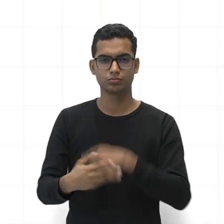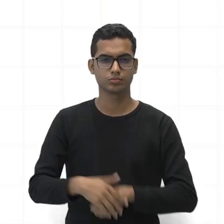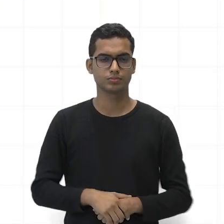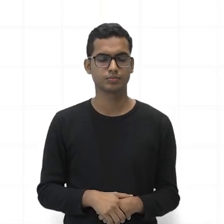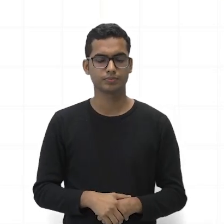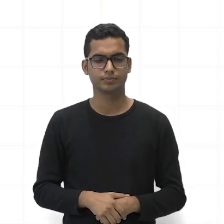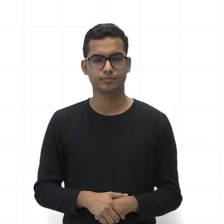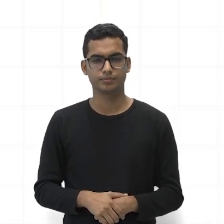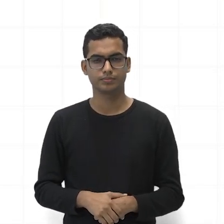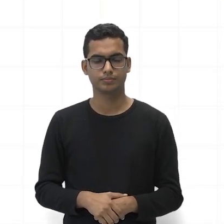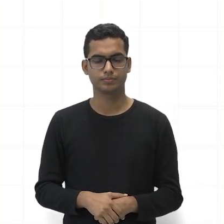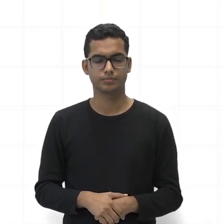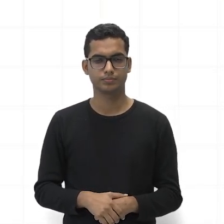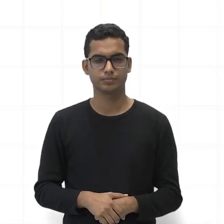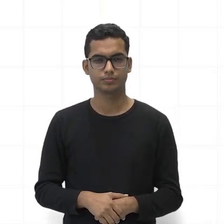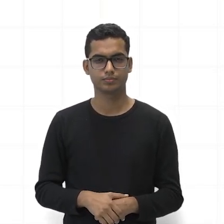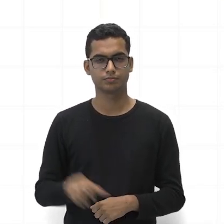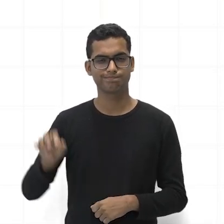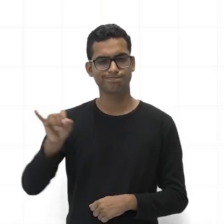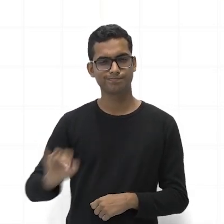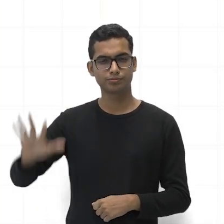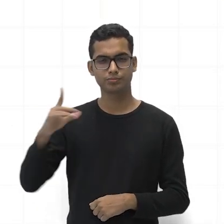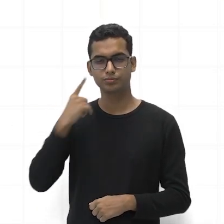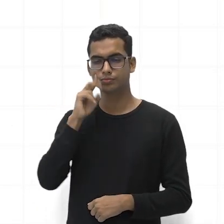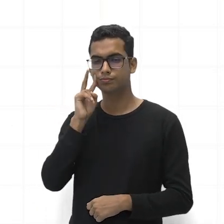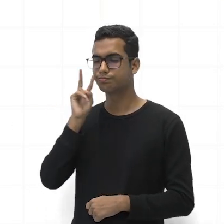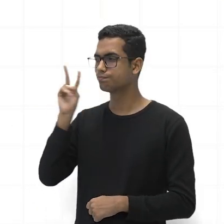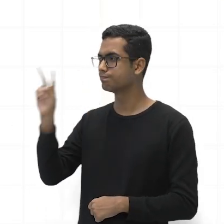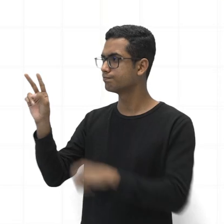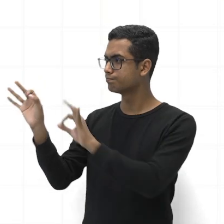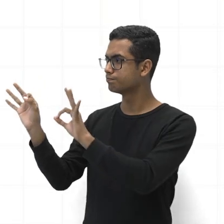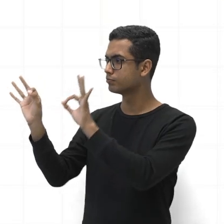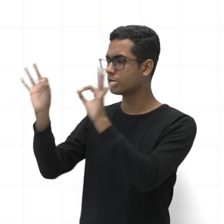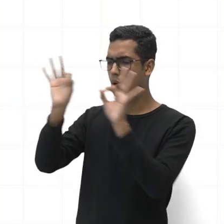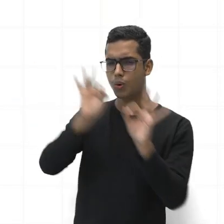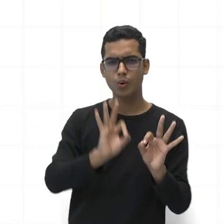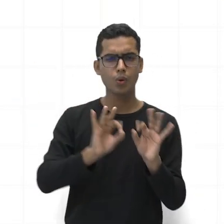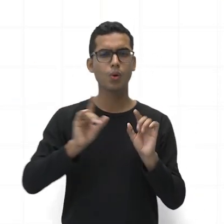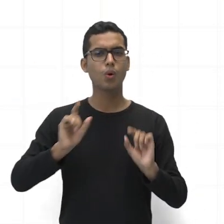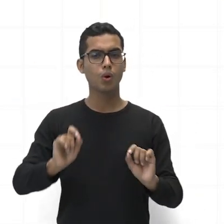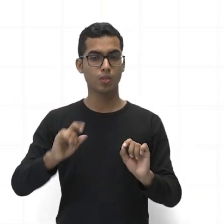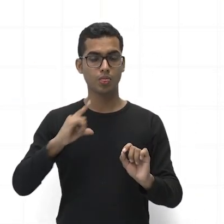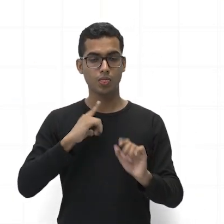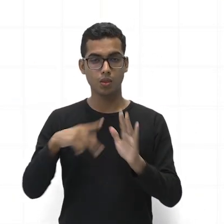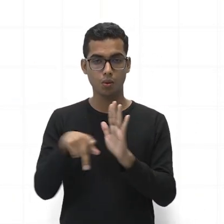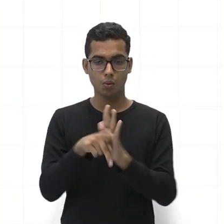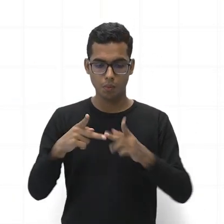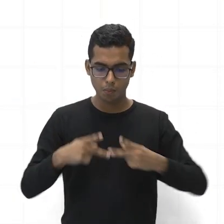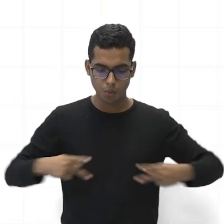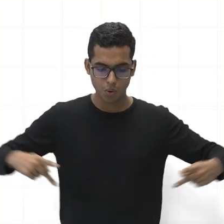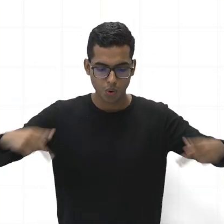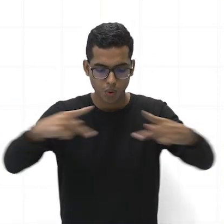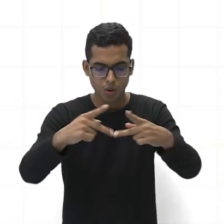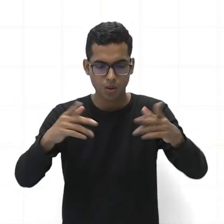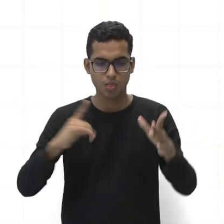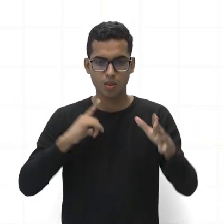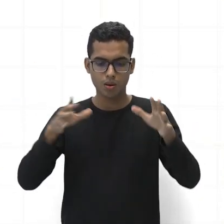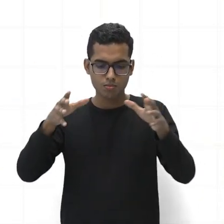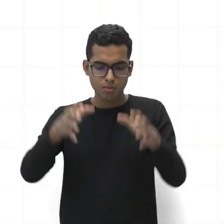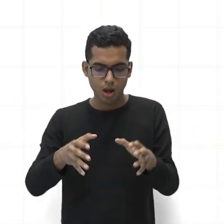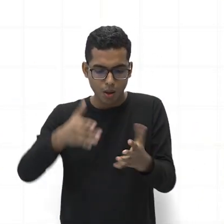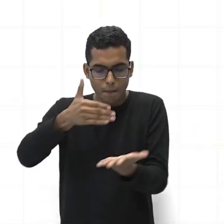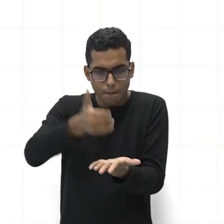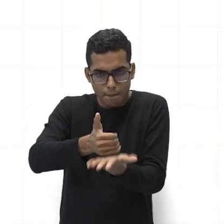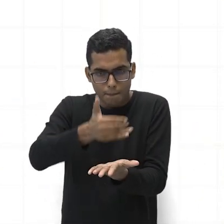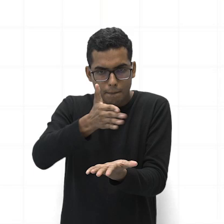professor que eu trago aqui para vocês visualizar a ideia. Imagina aí, nesse prato aí, né, nós temos aí um bolo. Esse bolo foi dividido